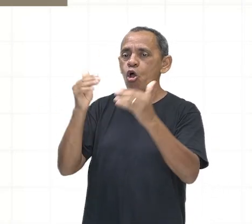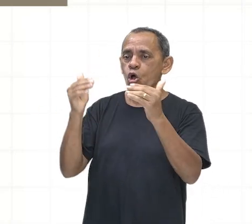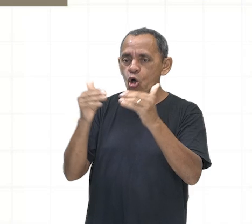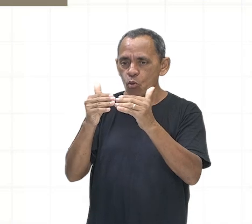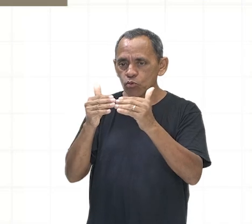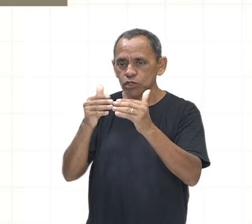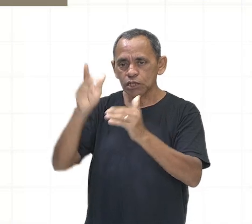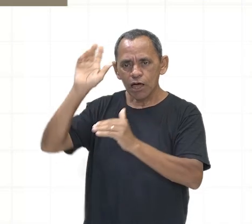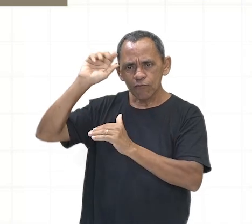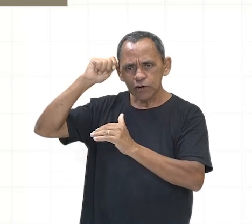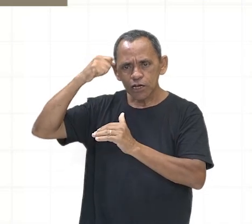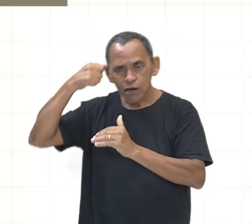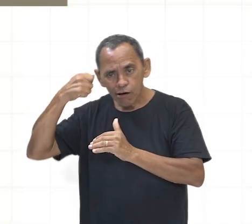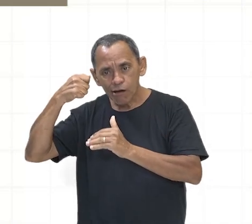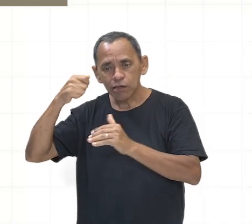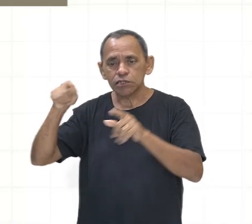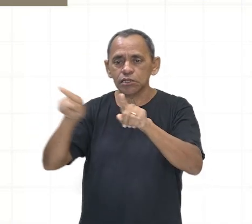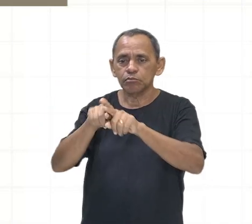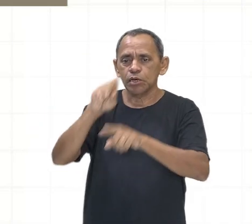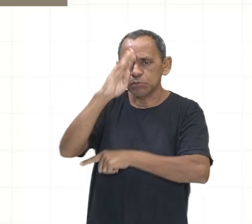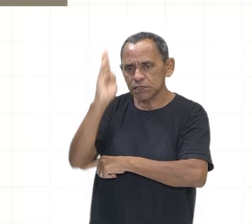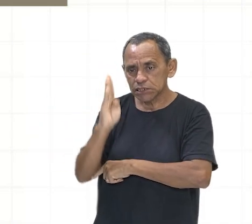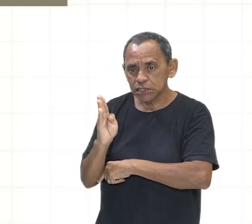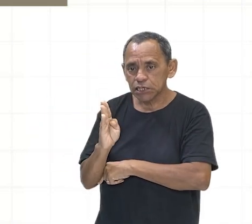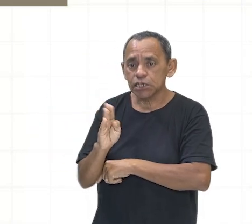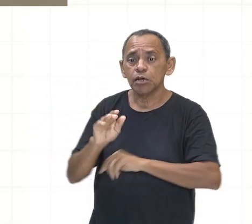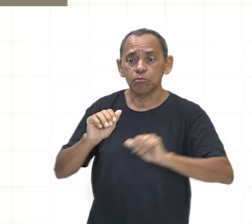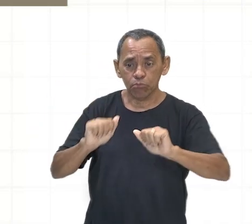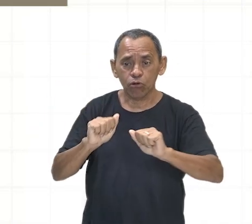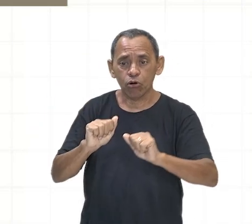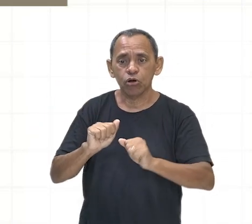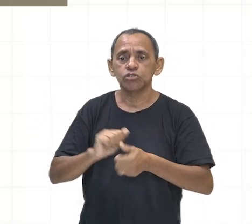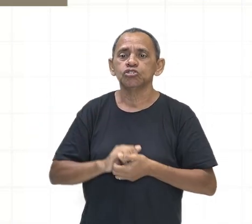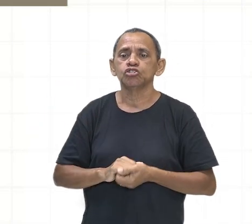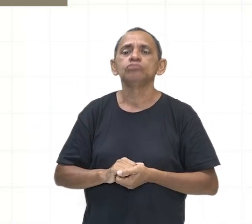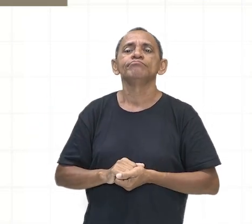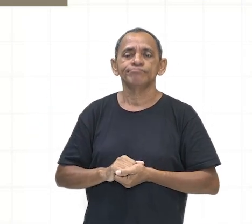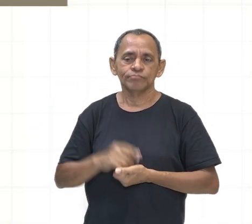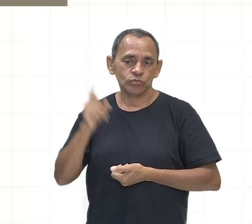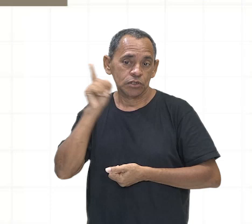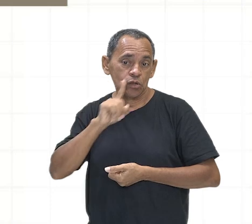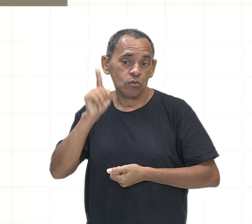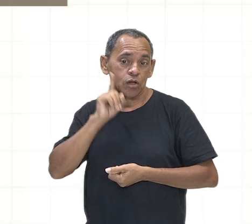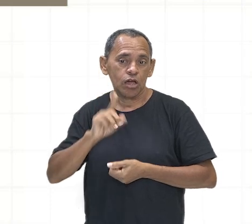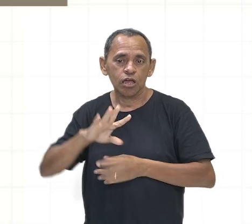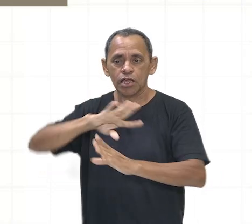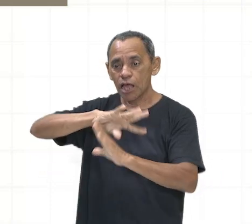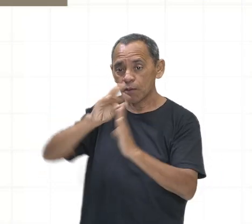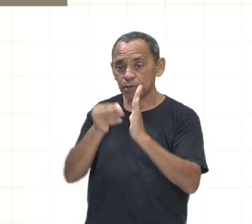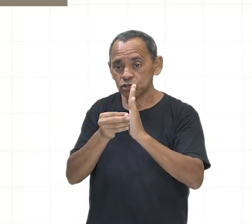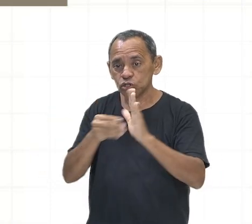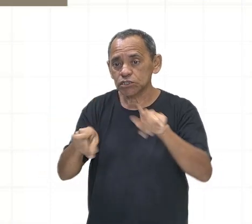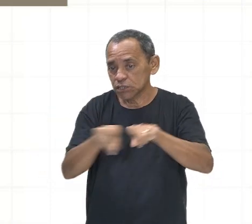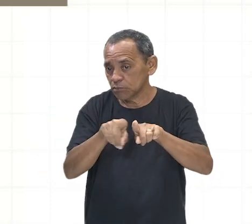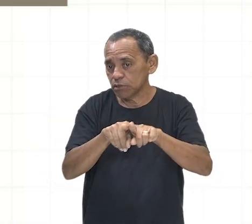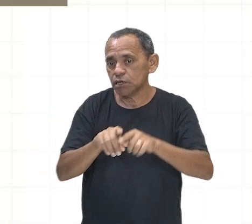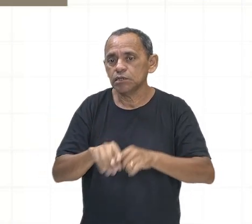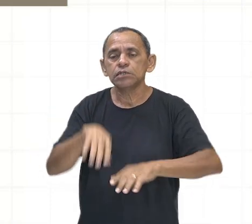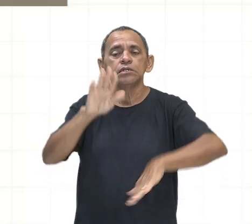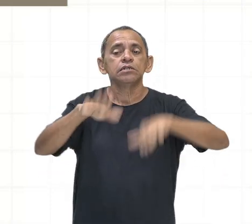que pode ser brasileira, que pode ser americana, amazônica. Então, dependendo